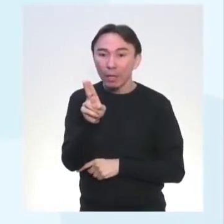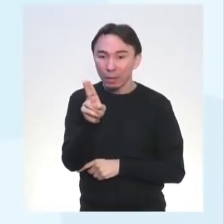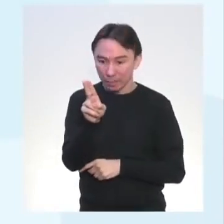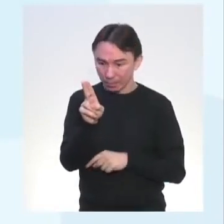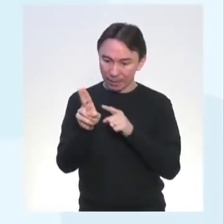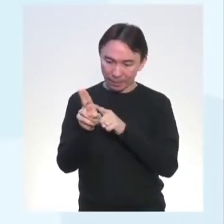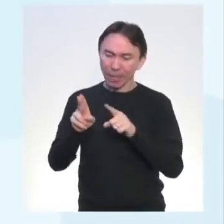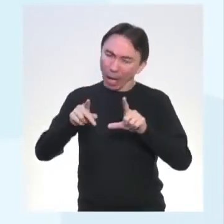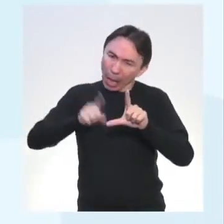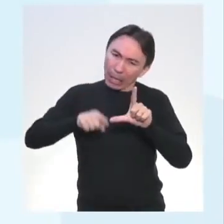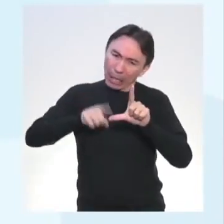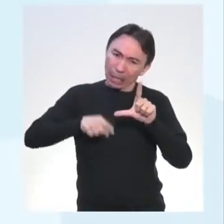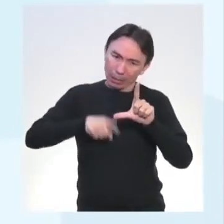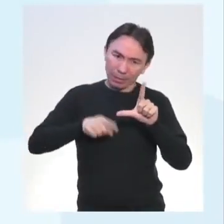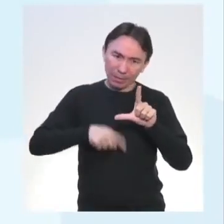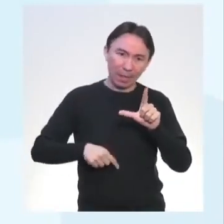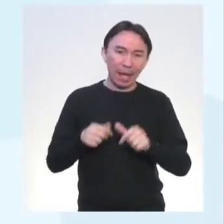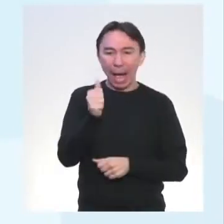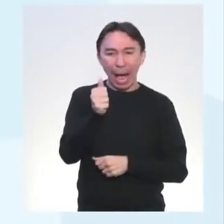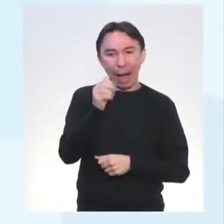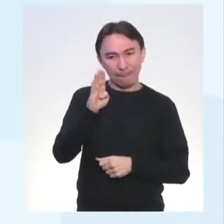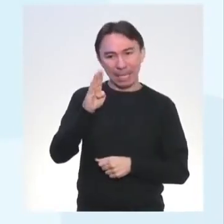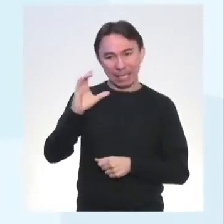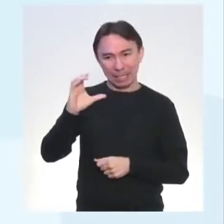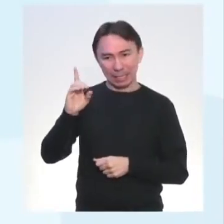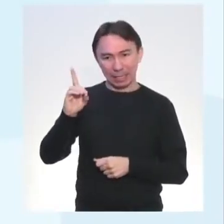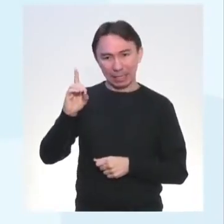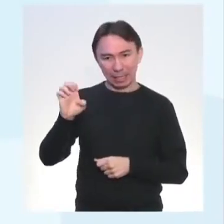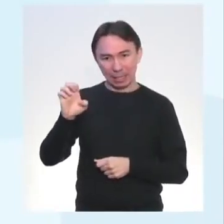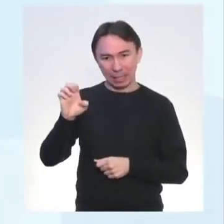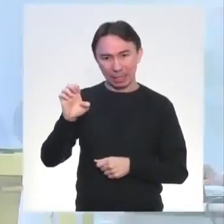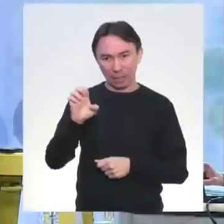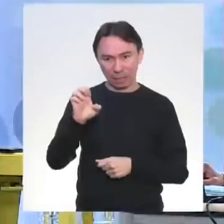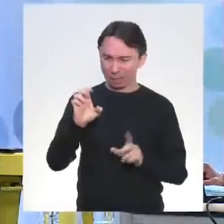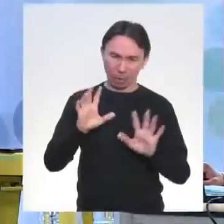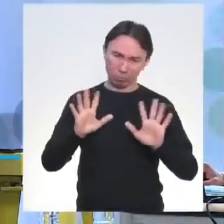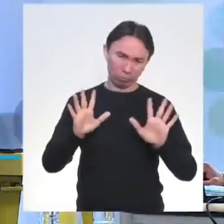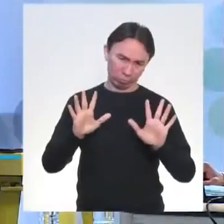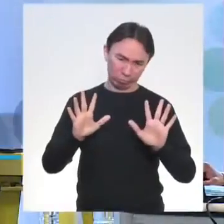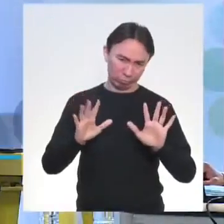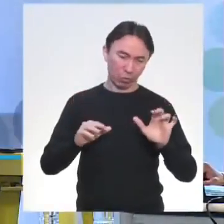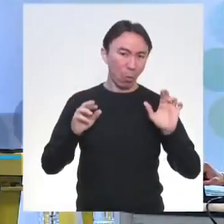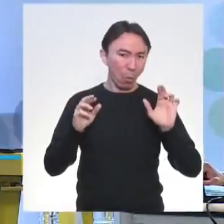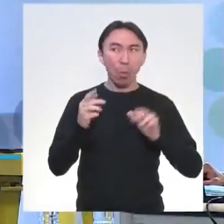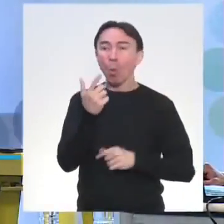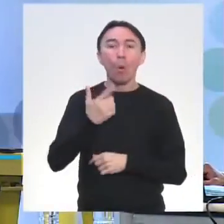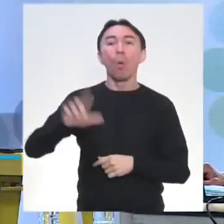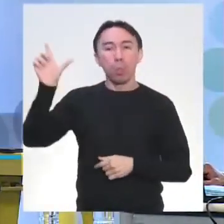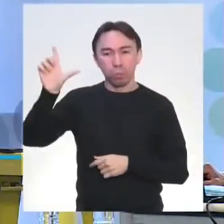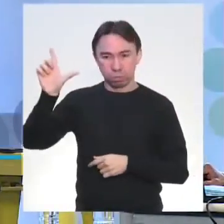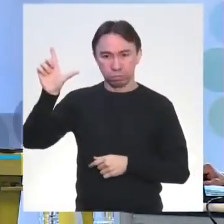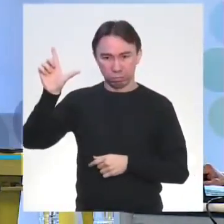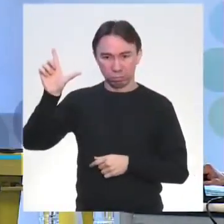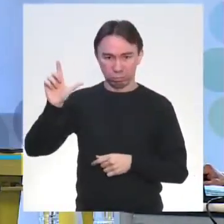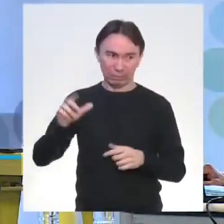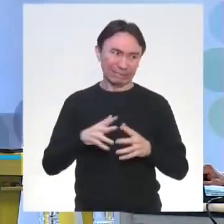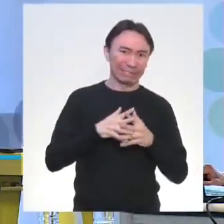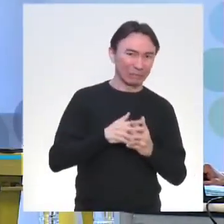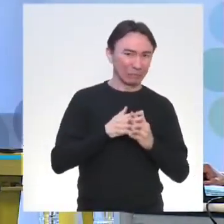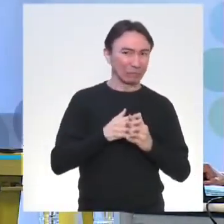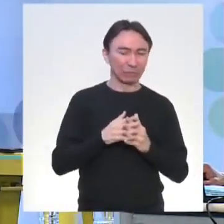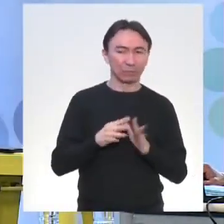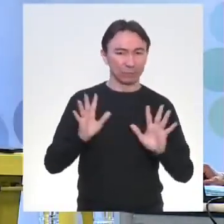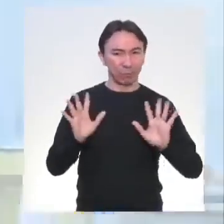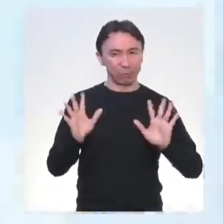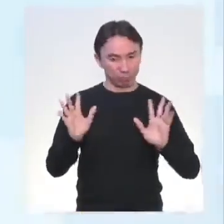não vou usar A, B, C, D, E, né? Porque senão eu vou acabar confundindo. Eu vou dar outro nome para ela, tá? Como eu parei